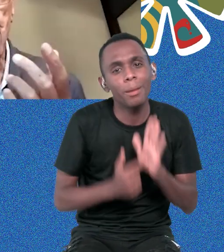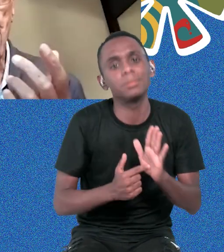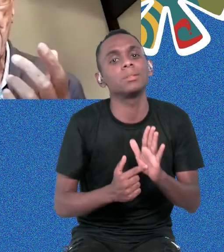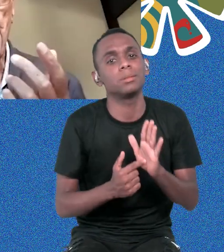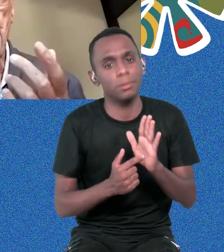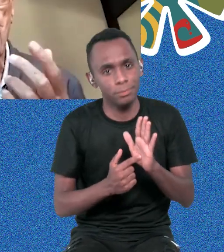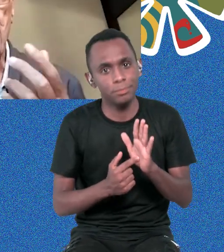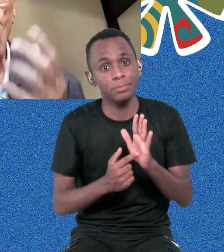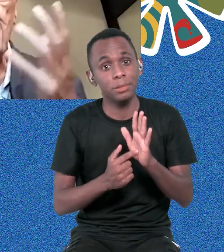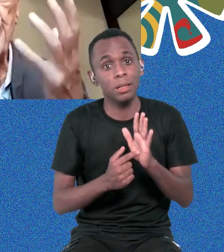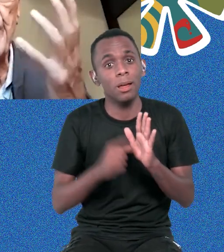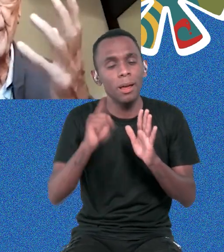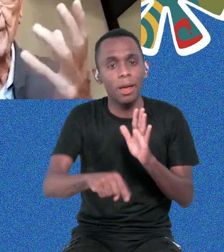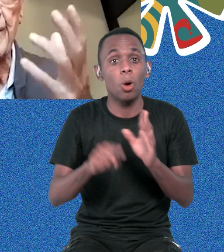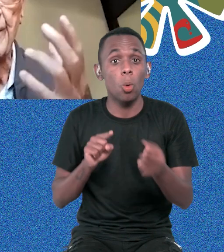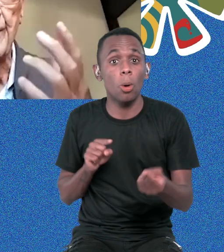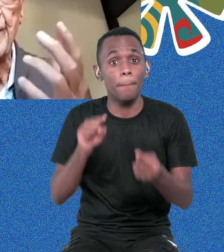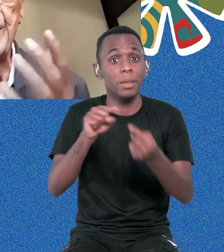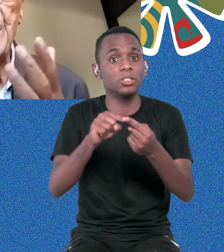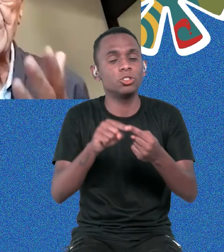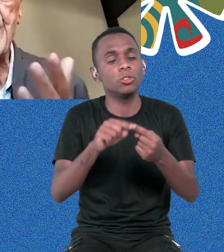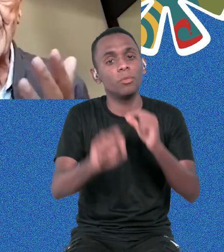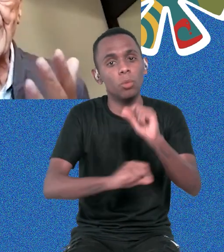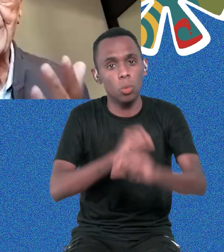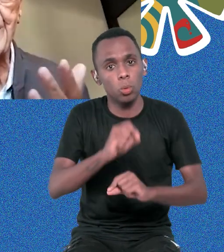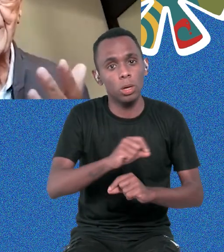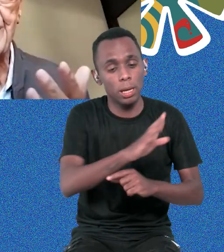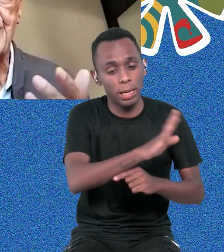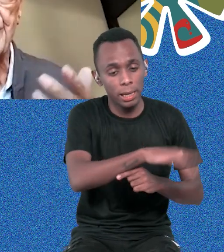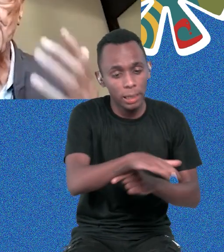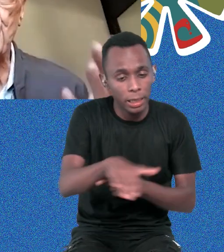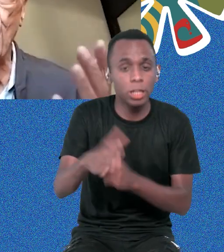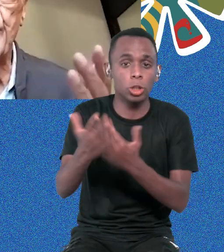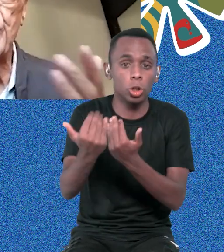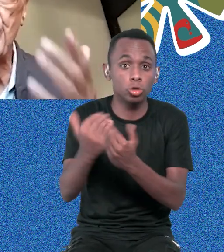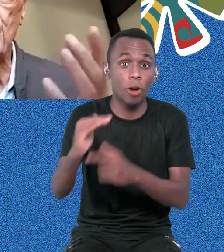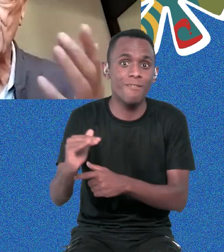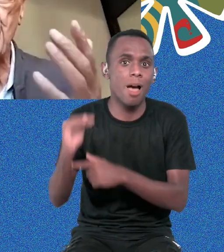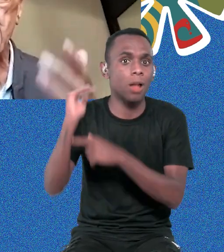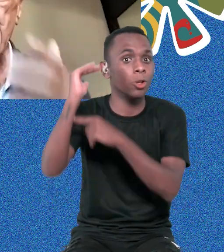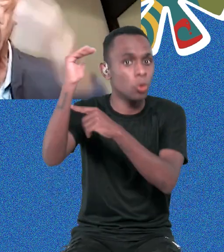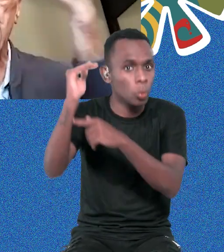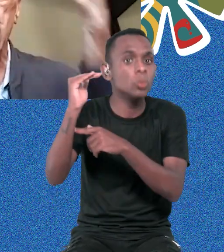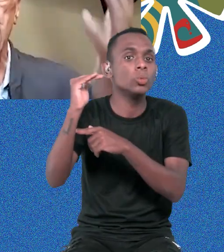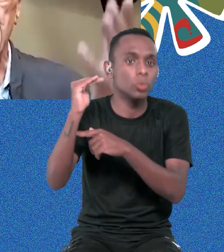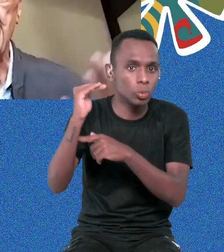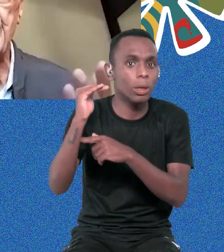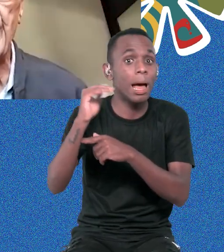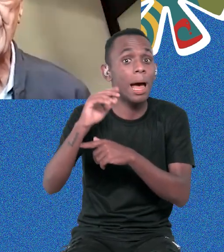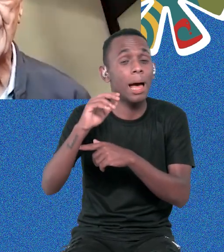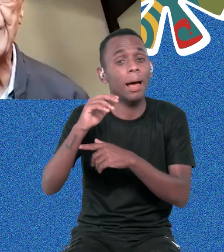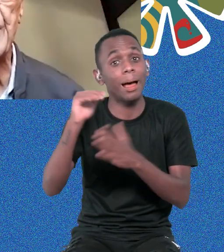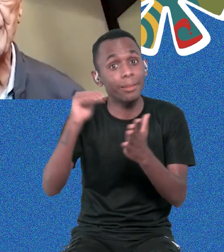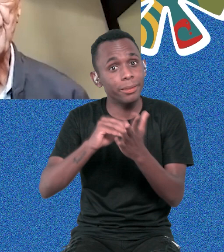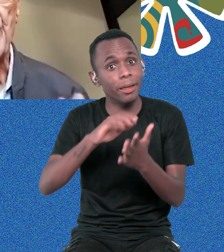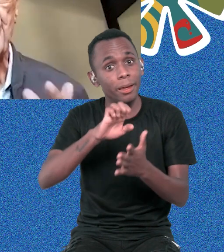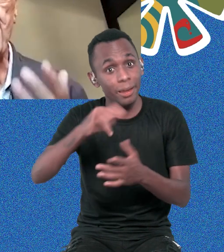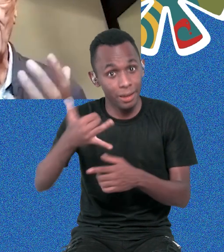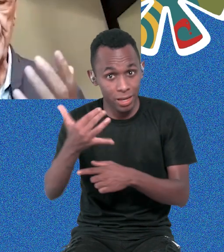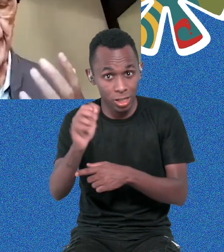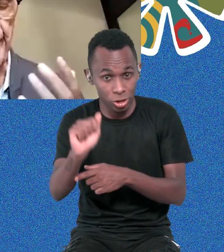encomenda: forme desde as crianças, nos jovens, nos adultos, até que chegam a